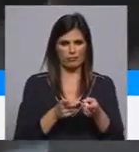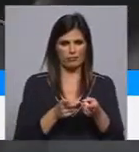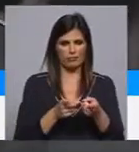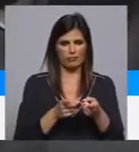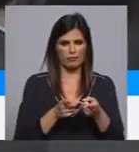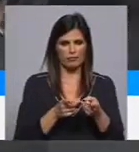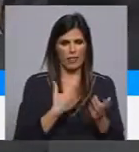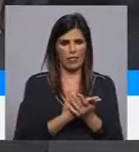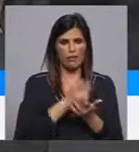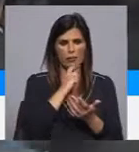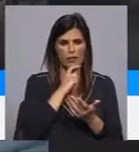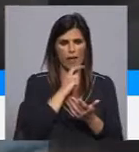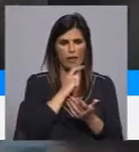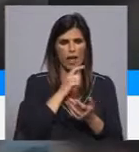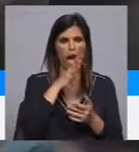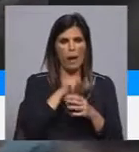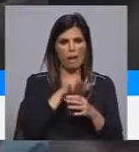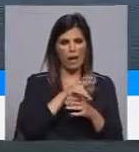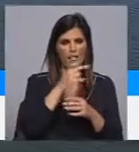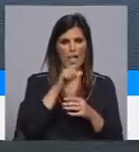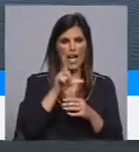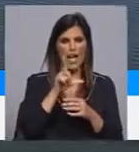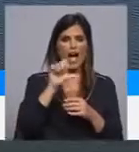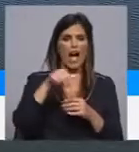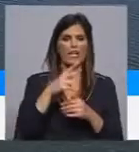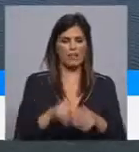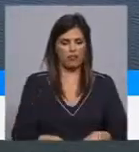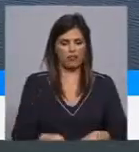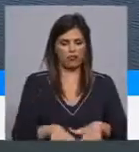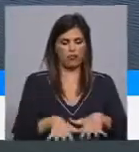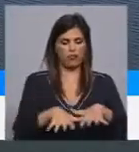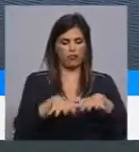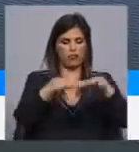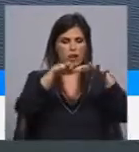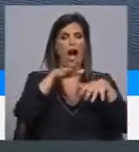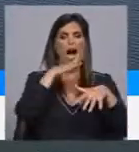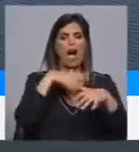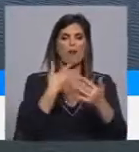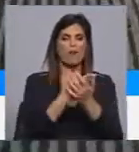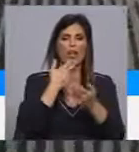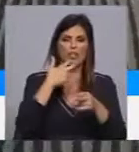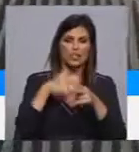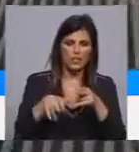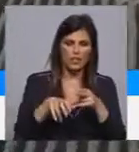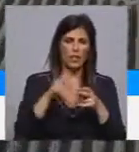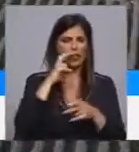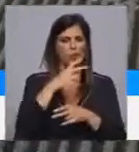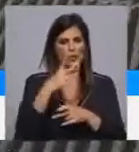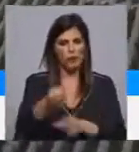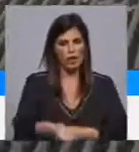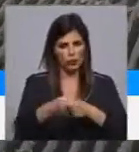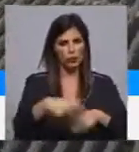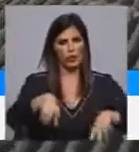permite que a barragem de Alqueva comece a encher. A água trouxe a energia, o turismo, uma nova